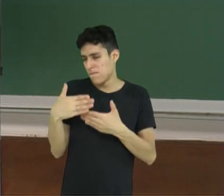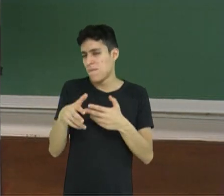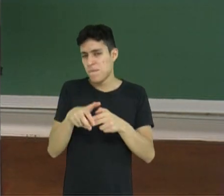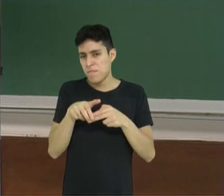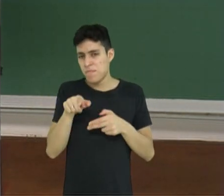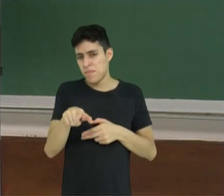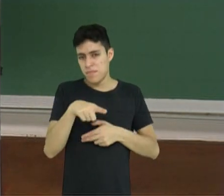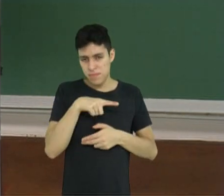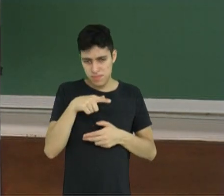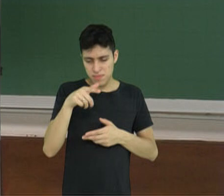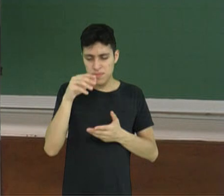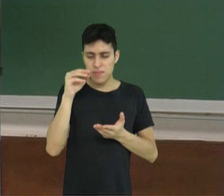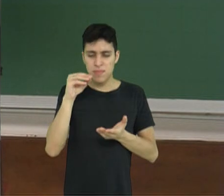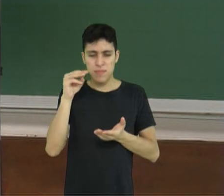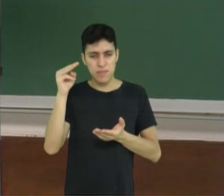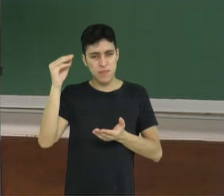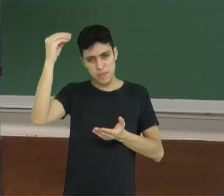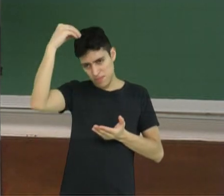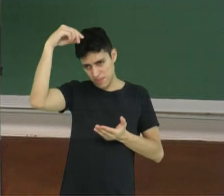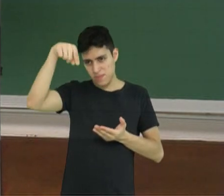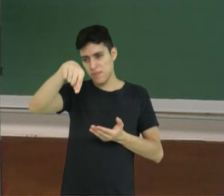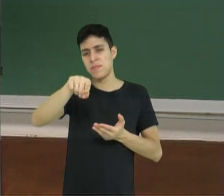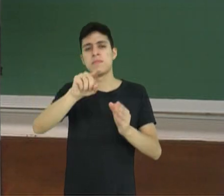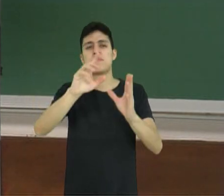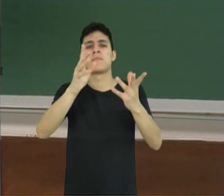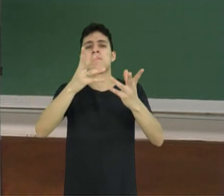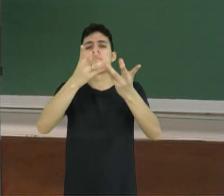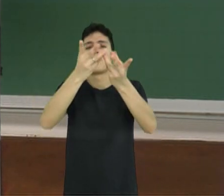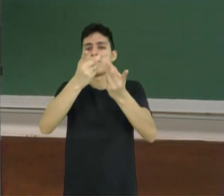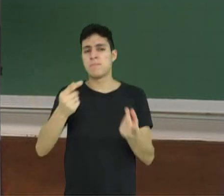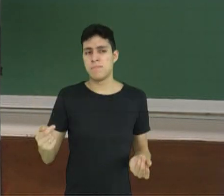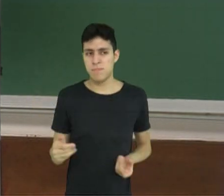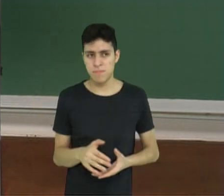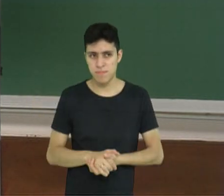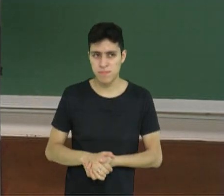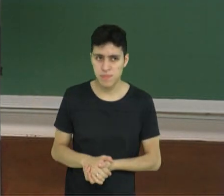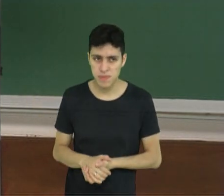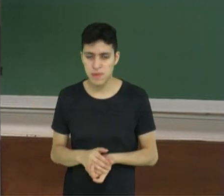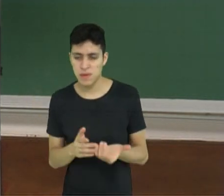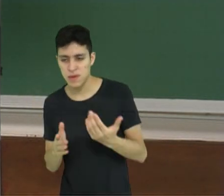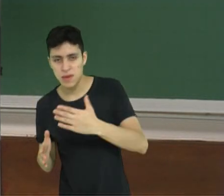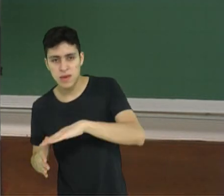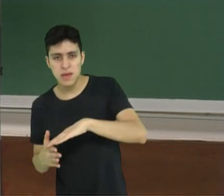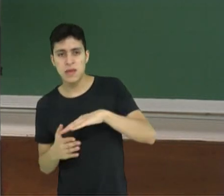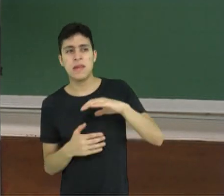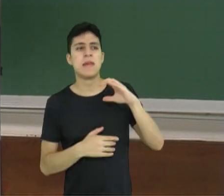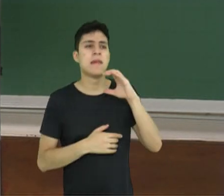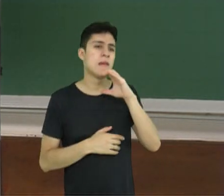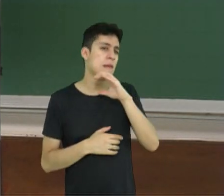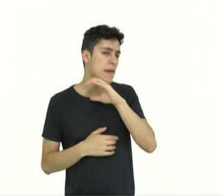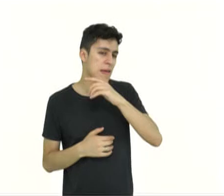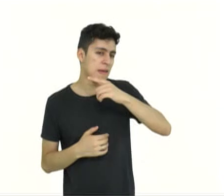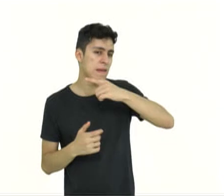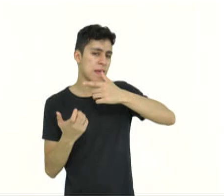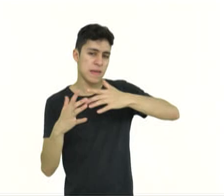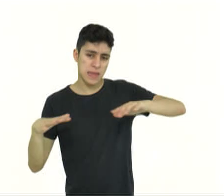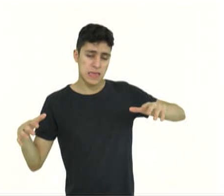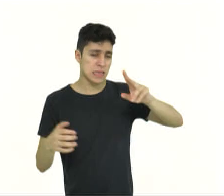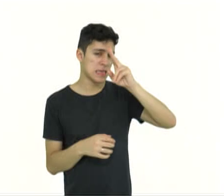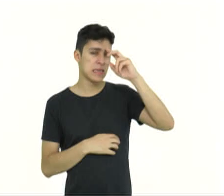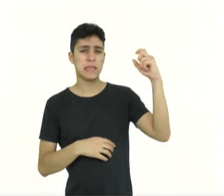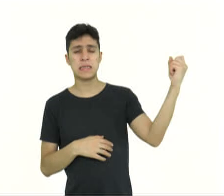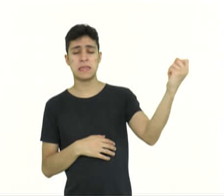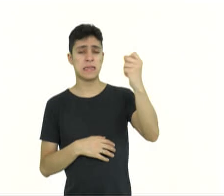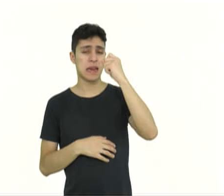Isso causa o derretimento das geleiras. Aquecimento oceânico. Poxa, outra causa gravíssima. Os